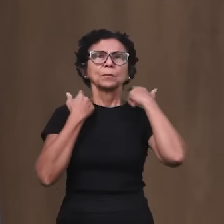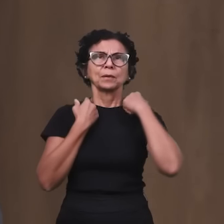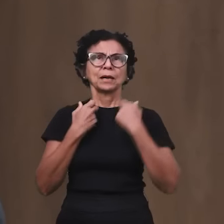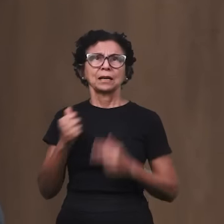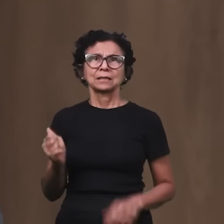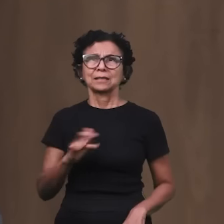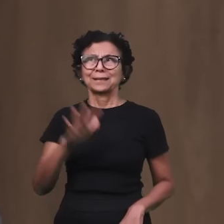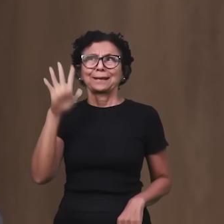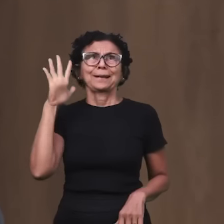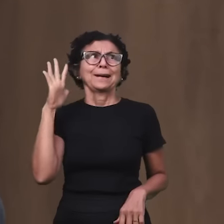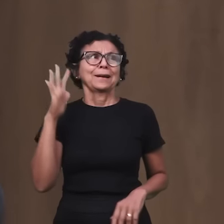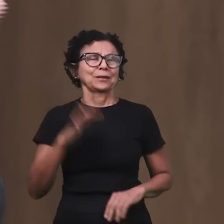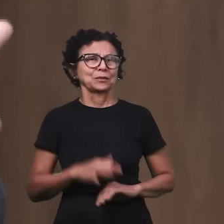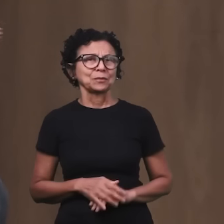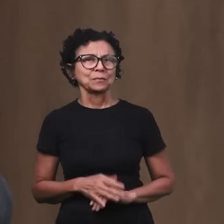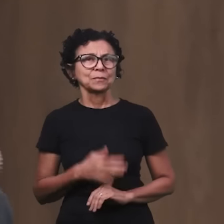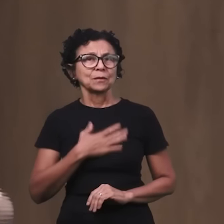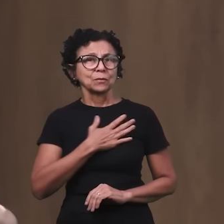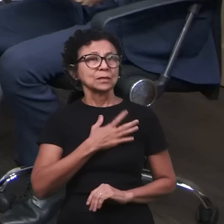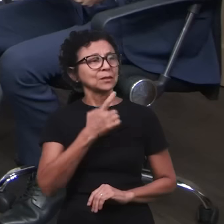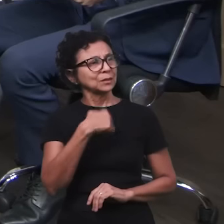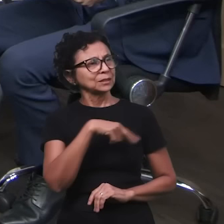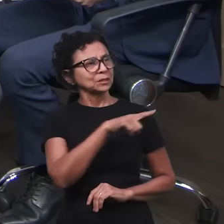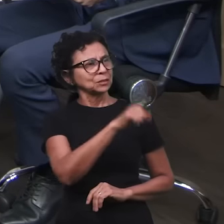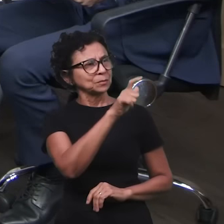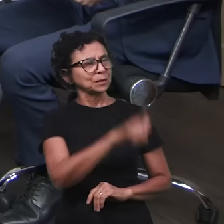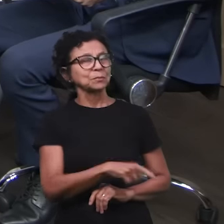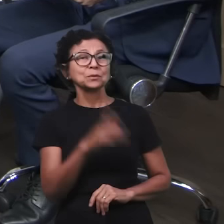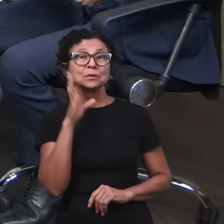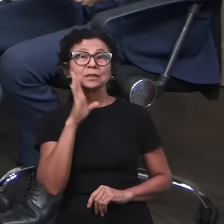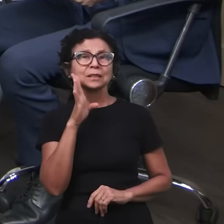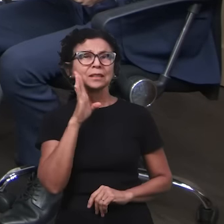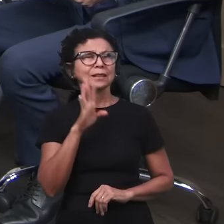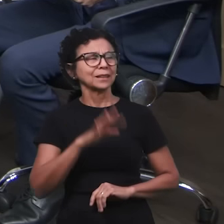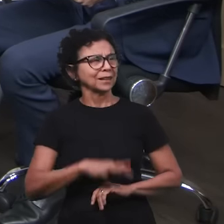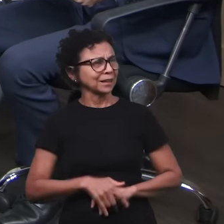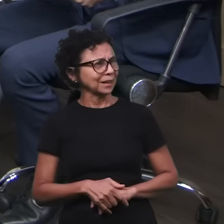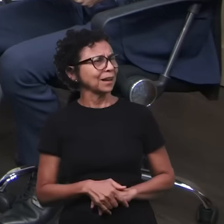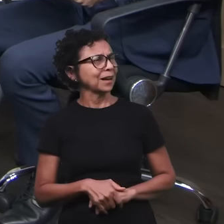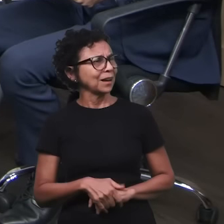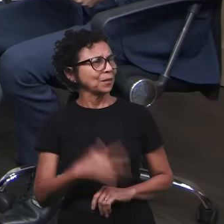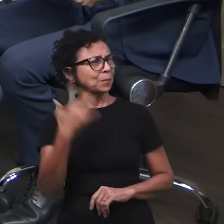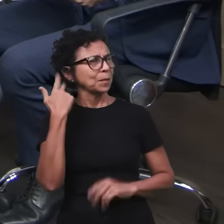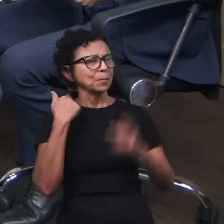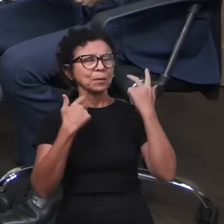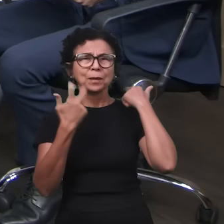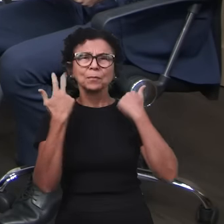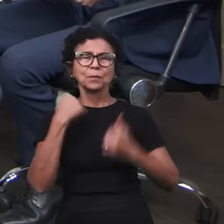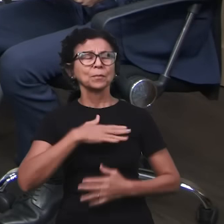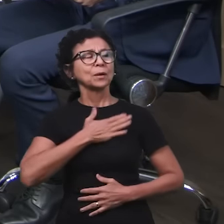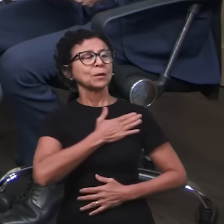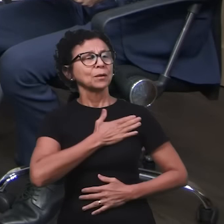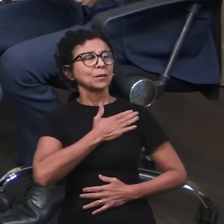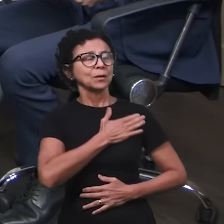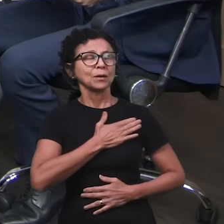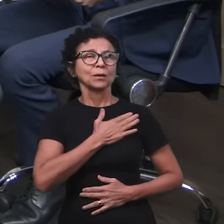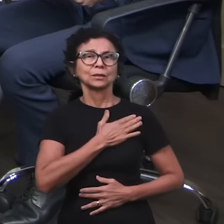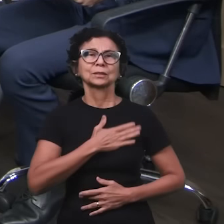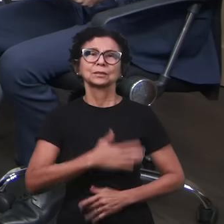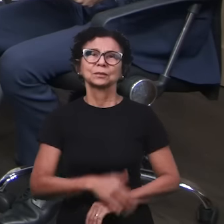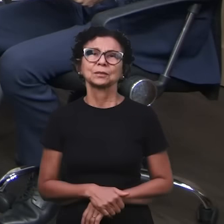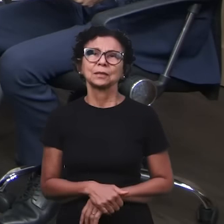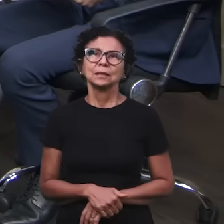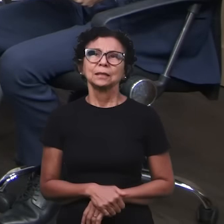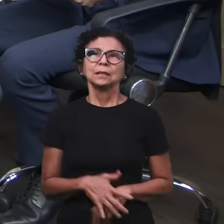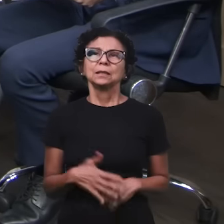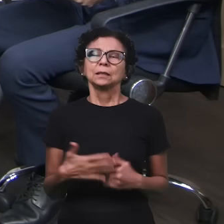vai nele porque ele é legal com você. Então, eu acho que essa é a cadência da